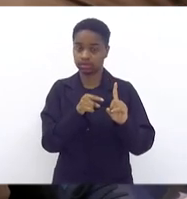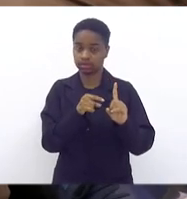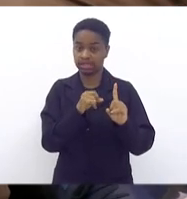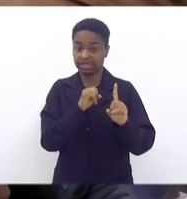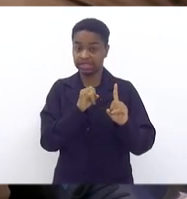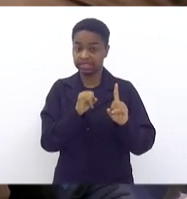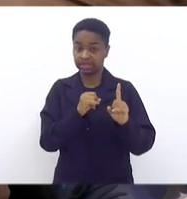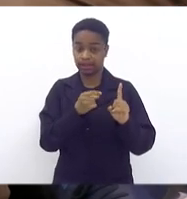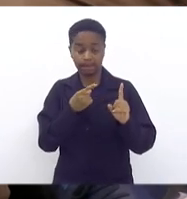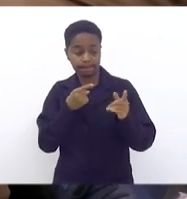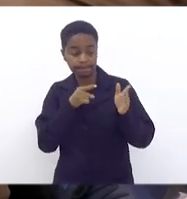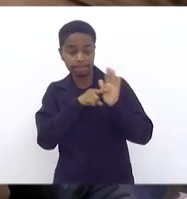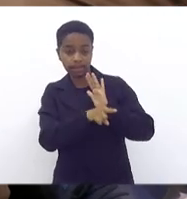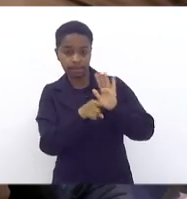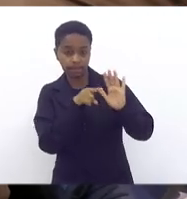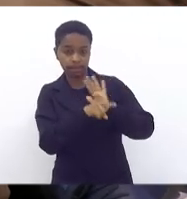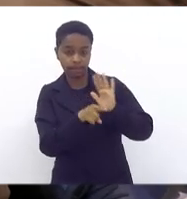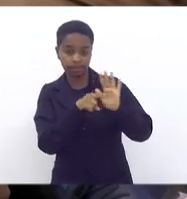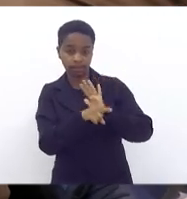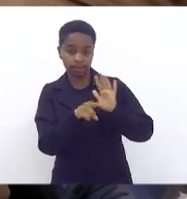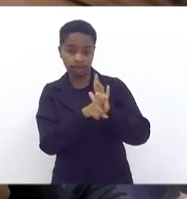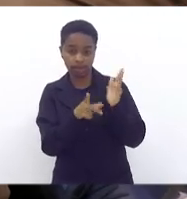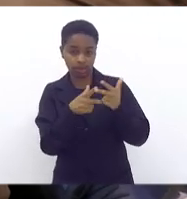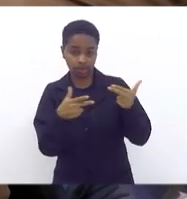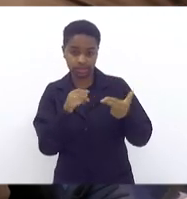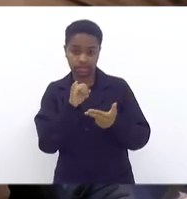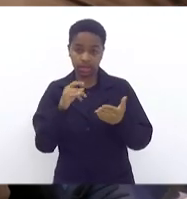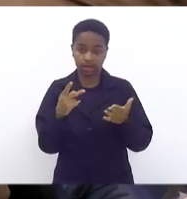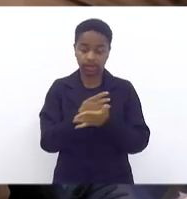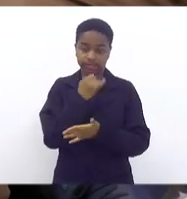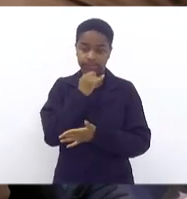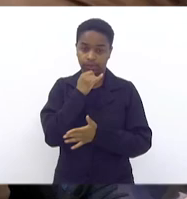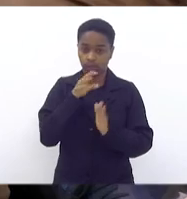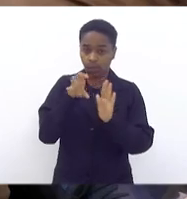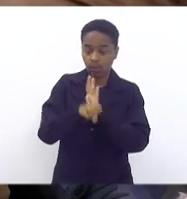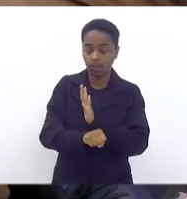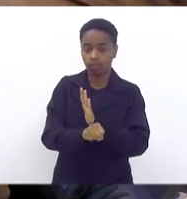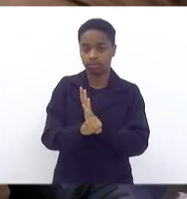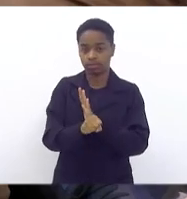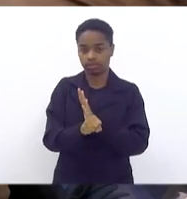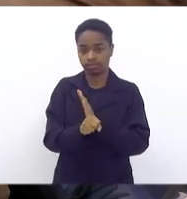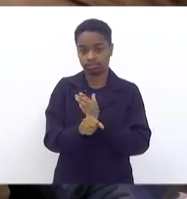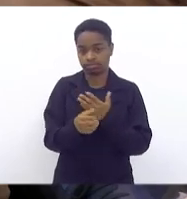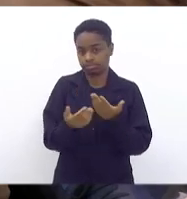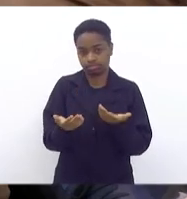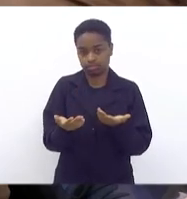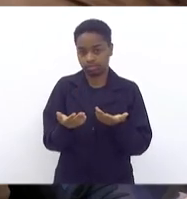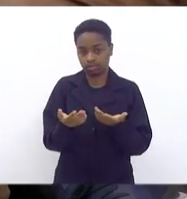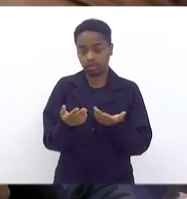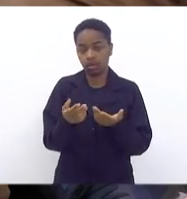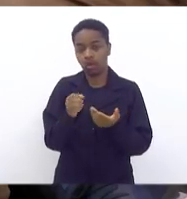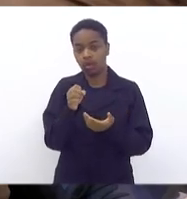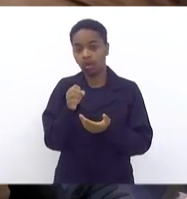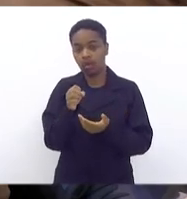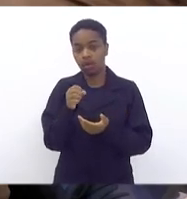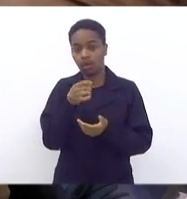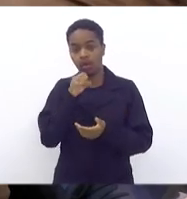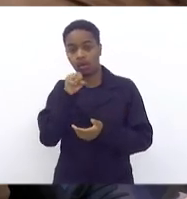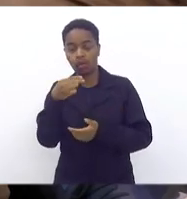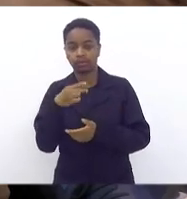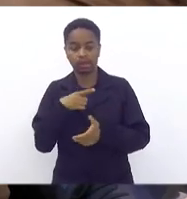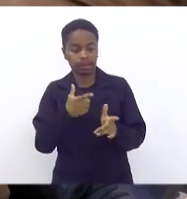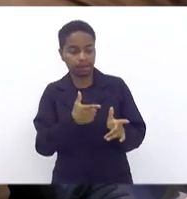confrontada com um fato criminoso quando uma vítima de um roubo por exemplo sob a pontaria de uma arma